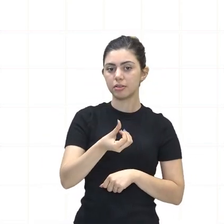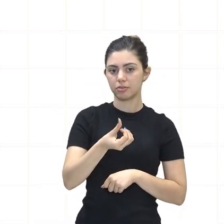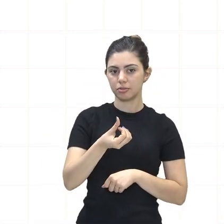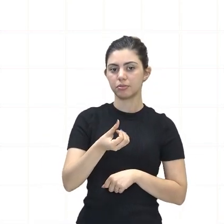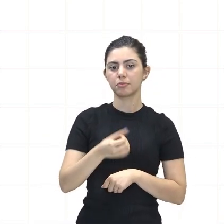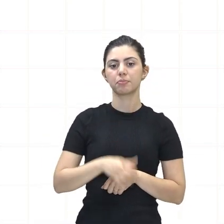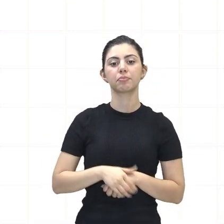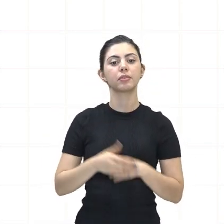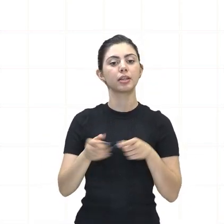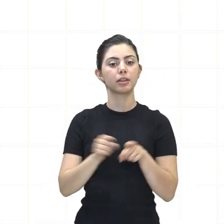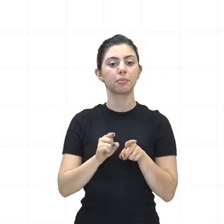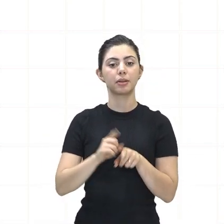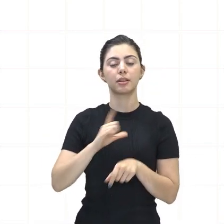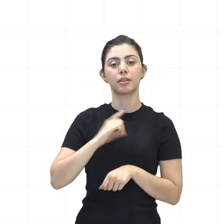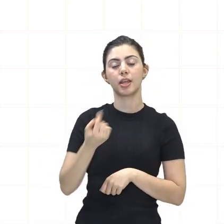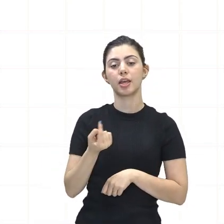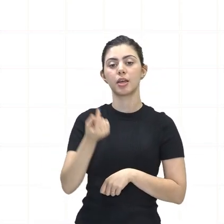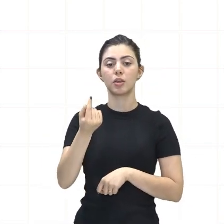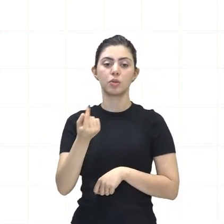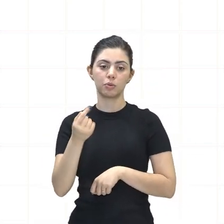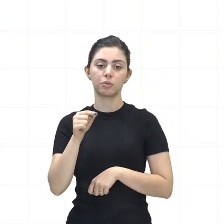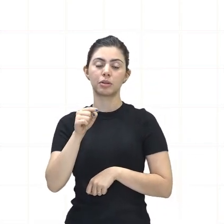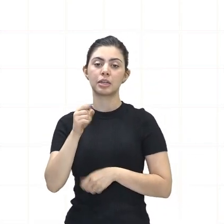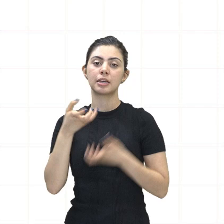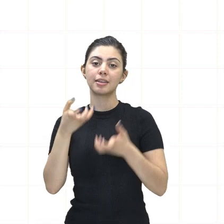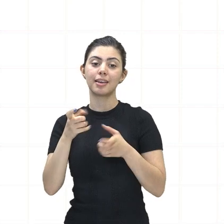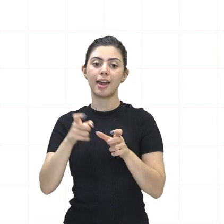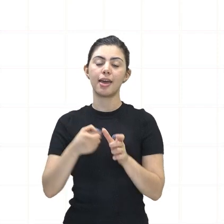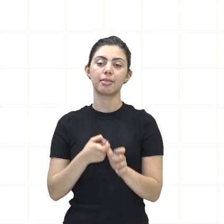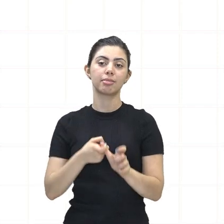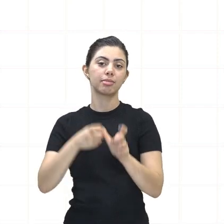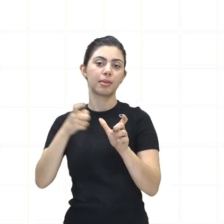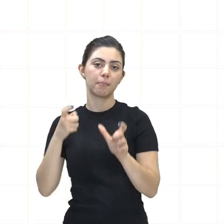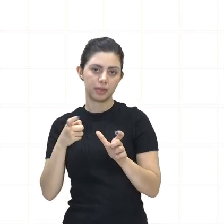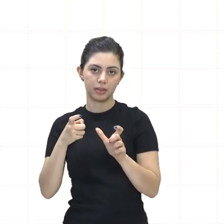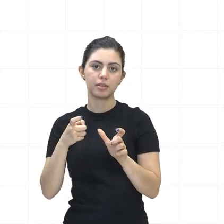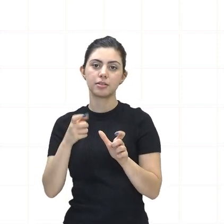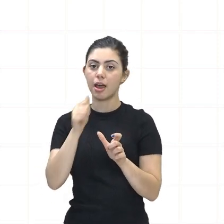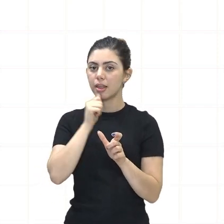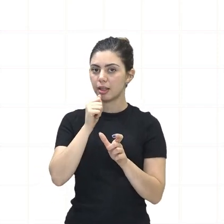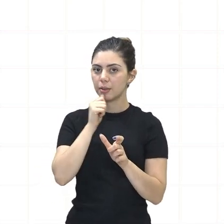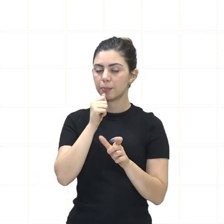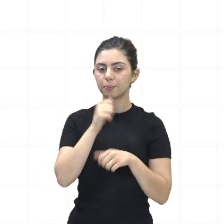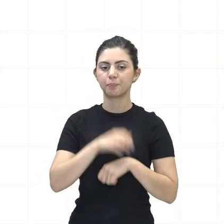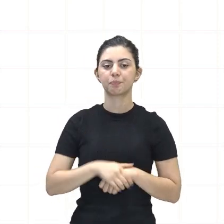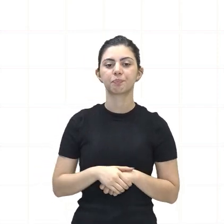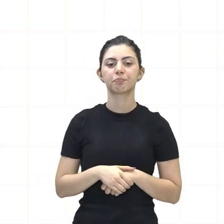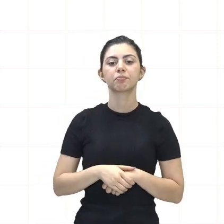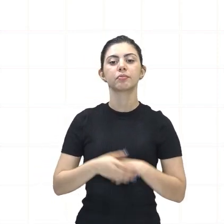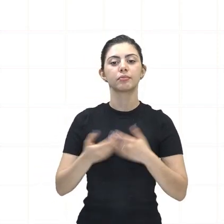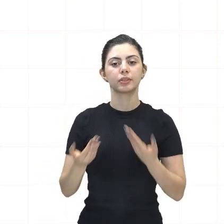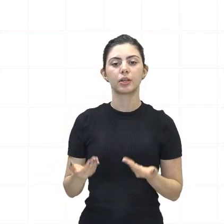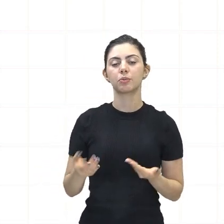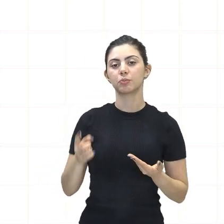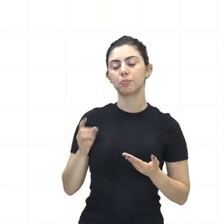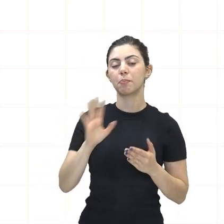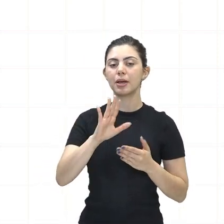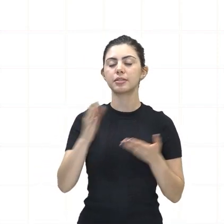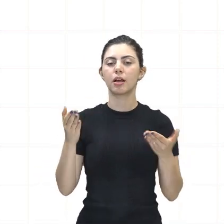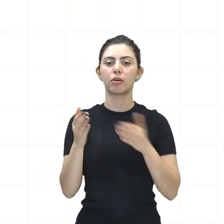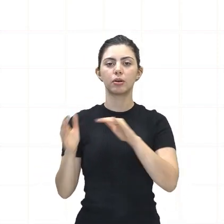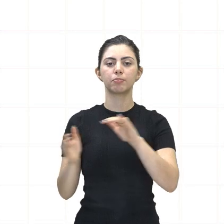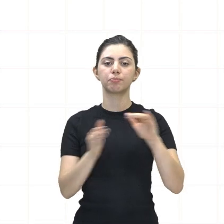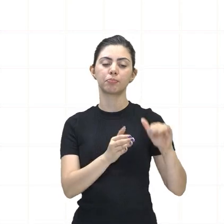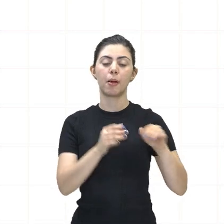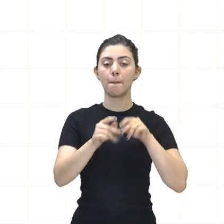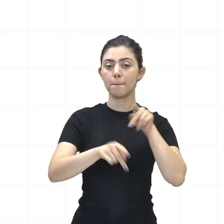tem um território que busca independência, que é o Saara Ocidental. Quando a gente fala da população, como a gente vai ver na próxima tela, quando a gente fala da população